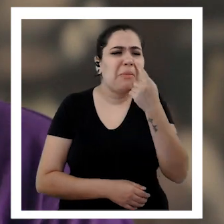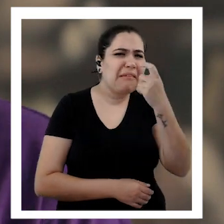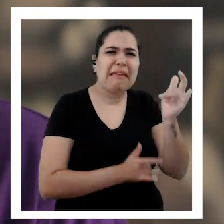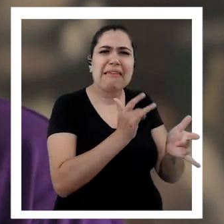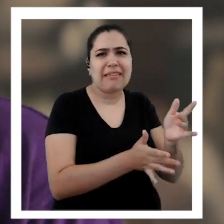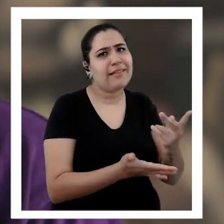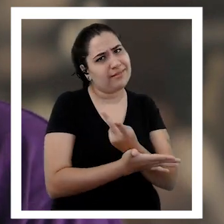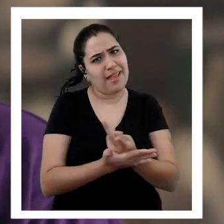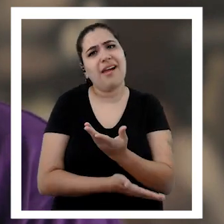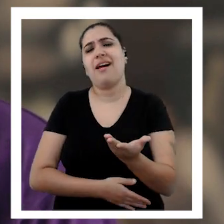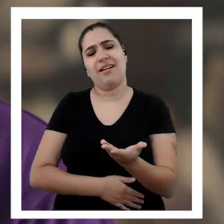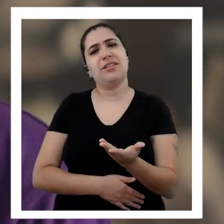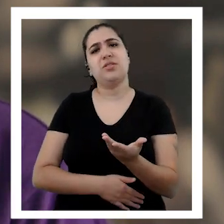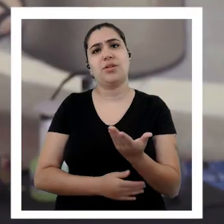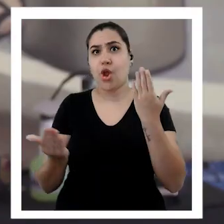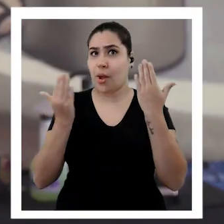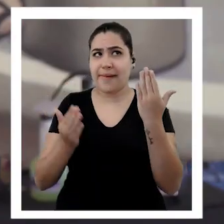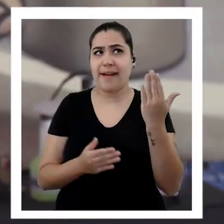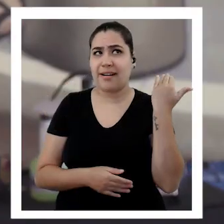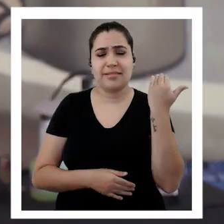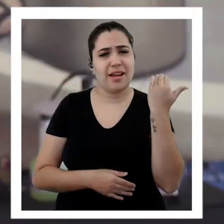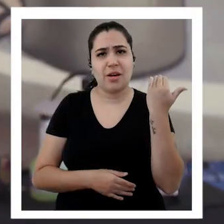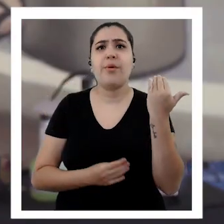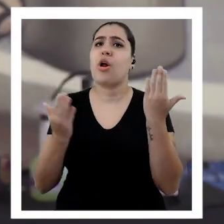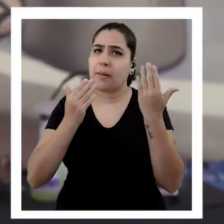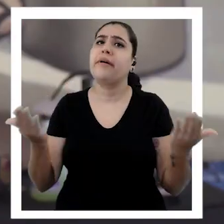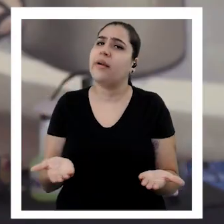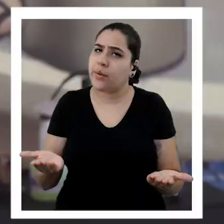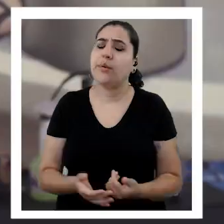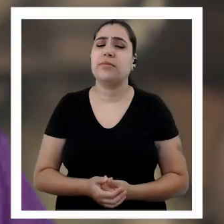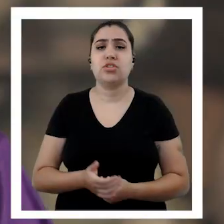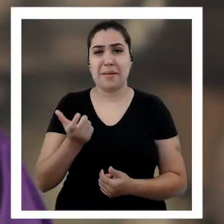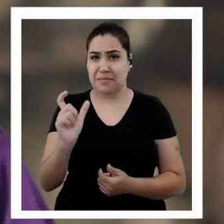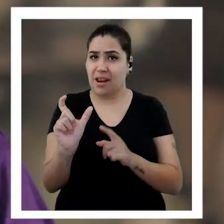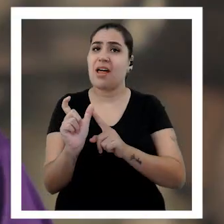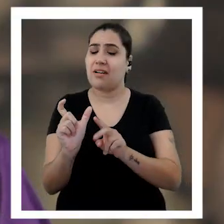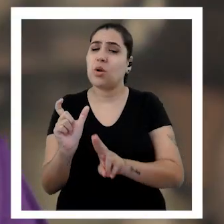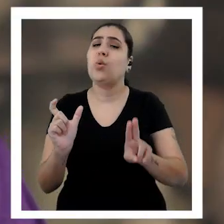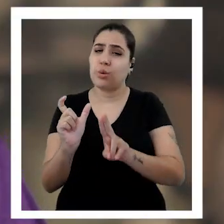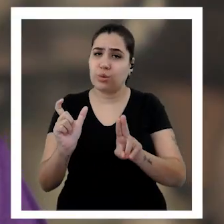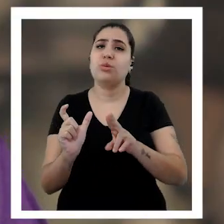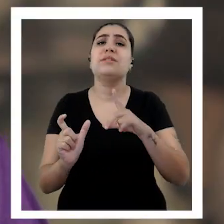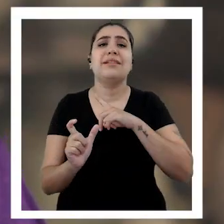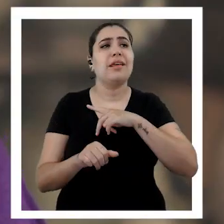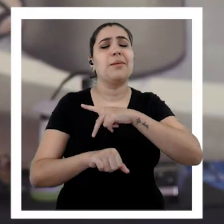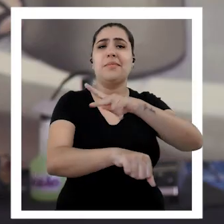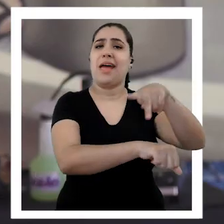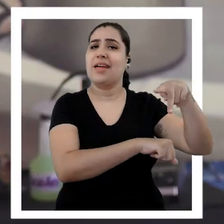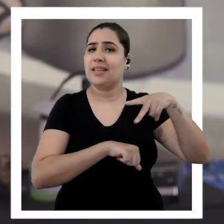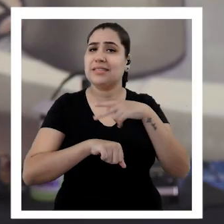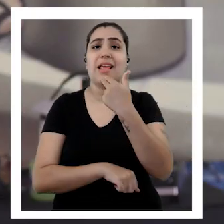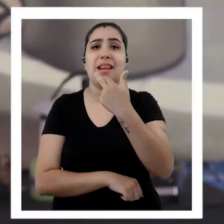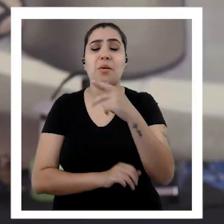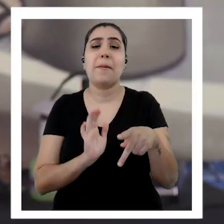bicho carniceiro, cara. Isso tá errado. Comparavam não. Comparam. Essa palavra ainda ela é usada em